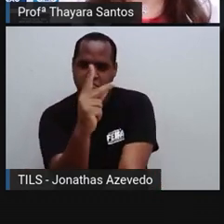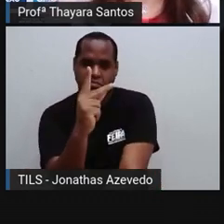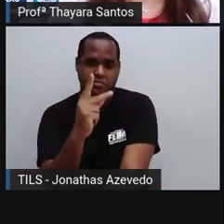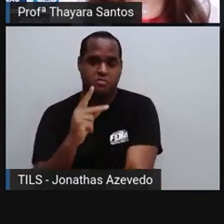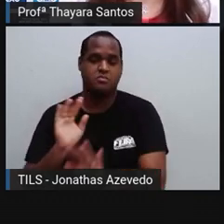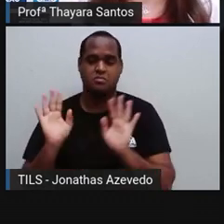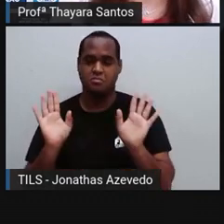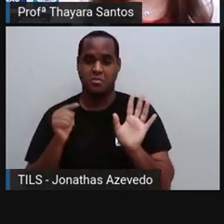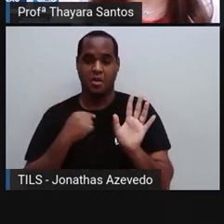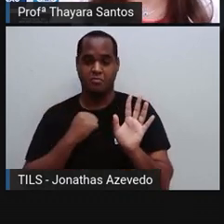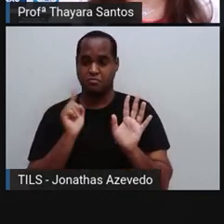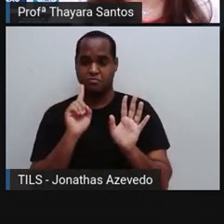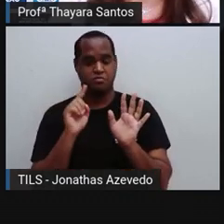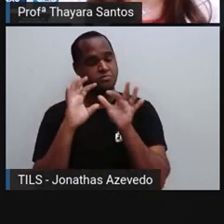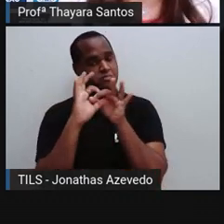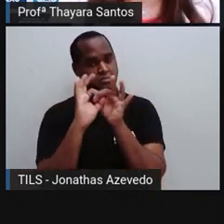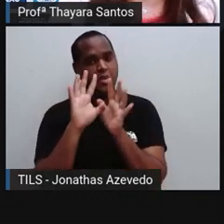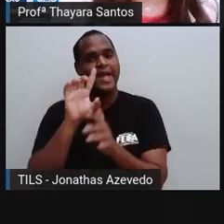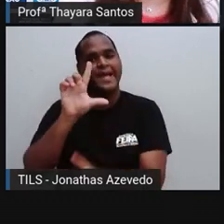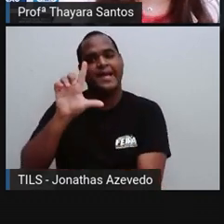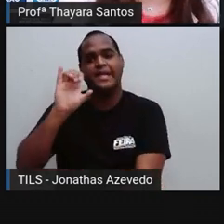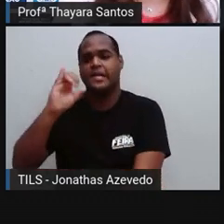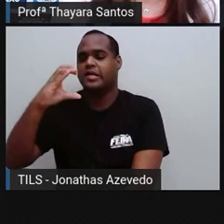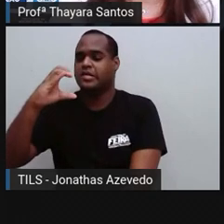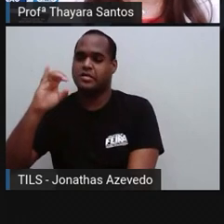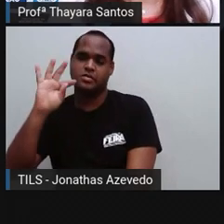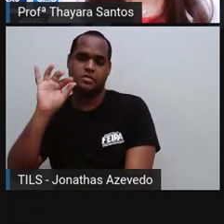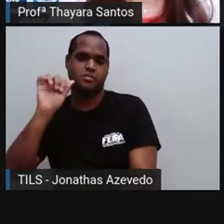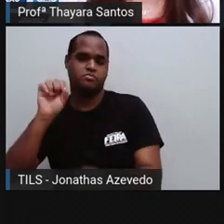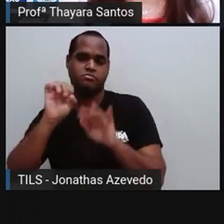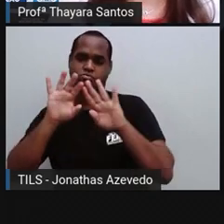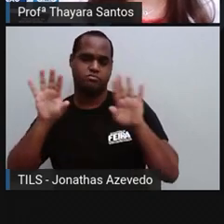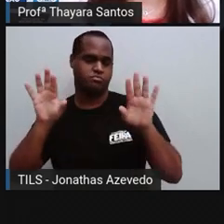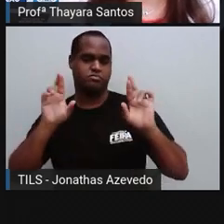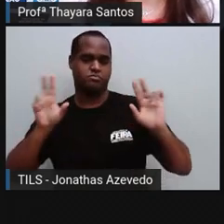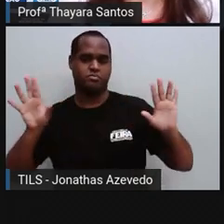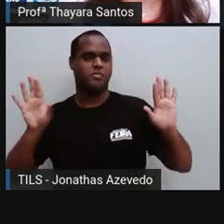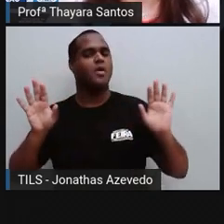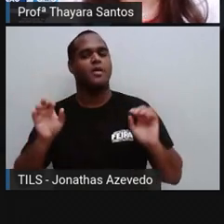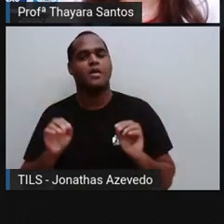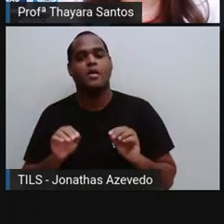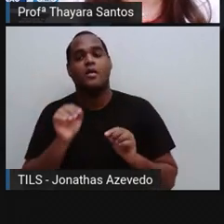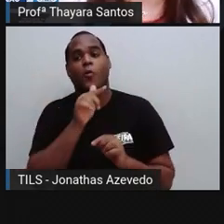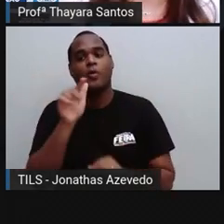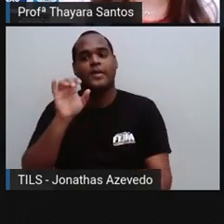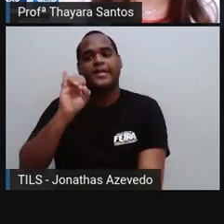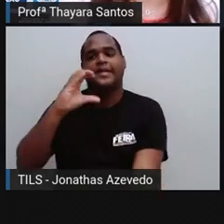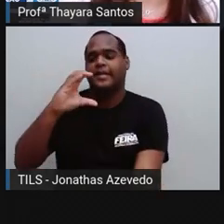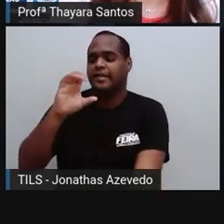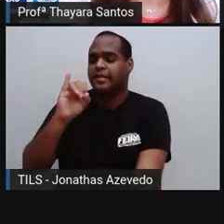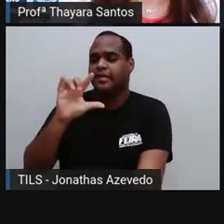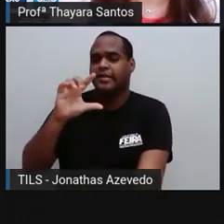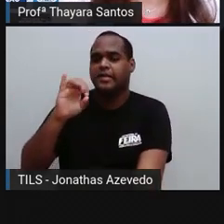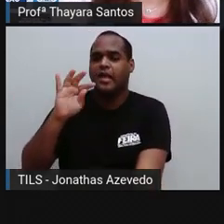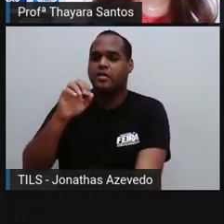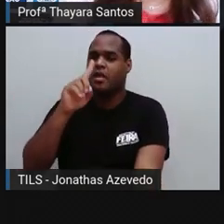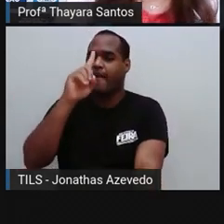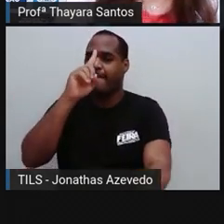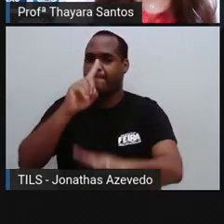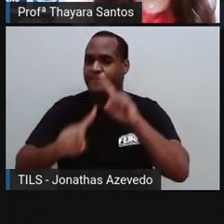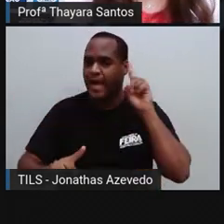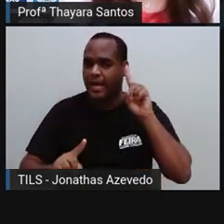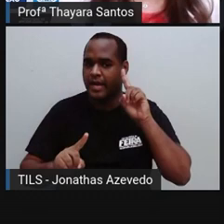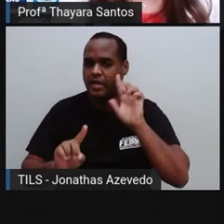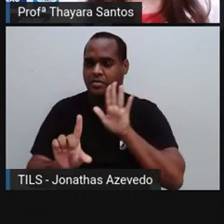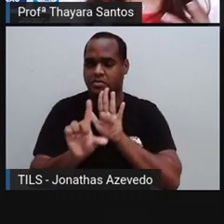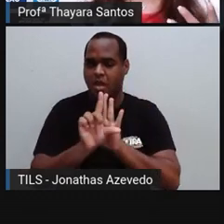Essas podem ser comercializadas, adquiridas livremente. As drogas ilícitas são aquelas que são proibidas por